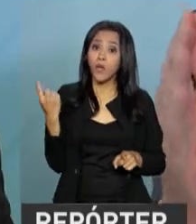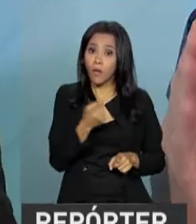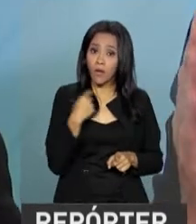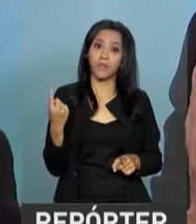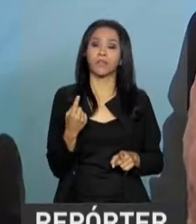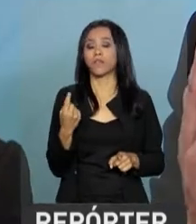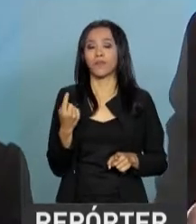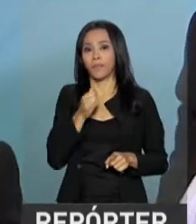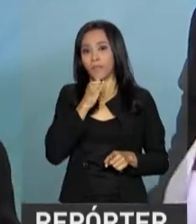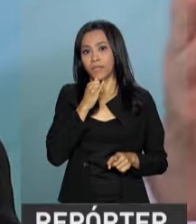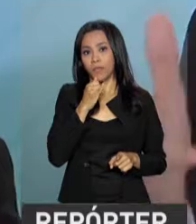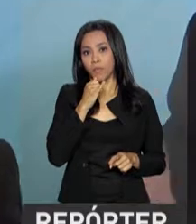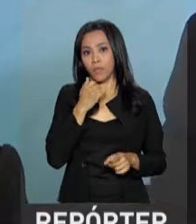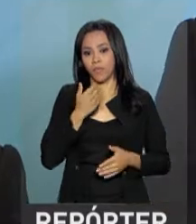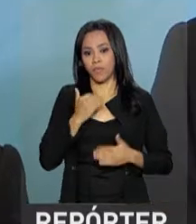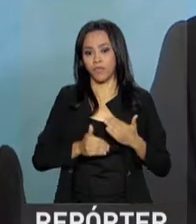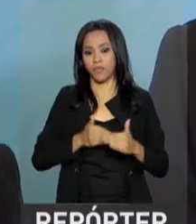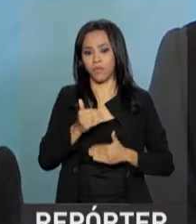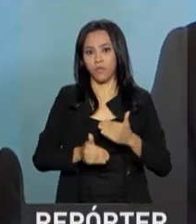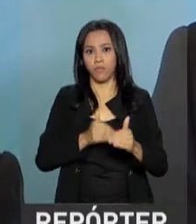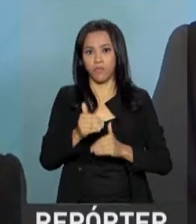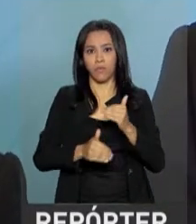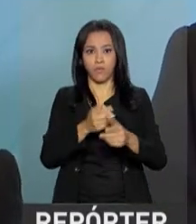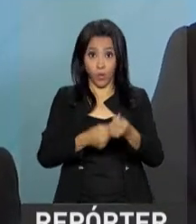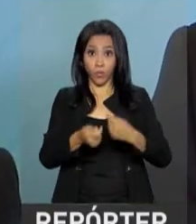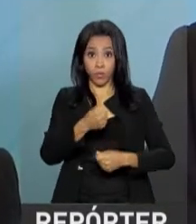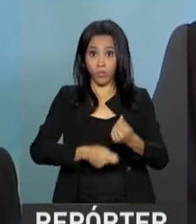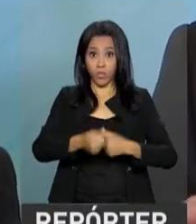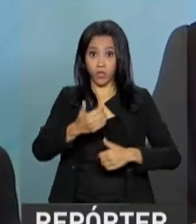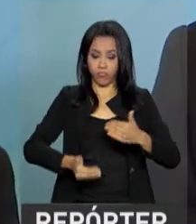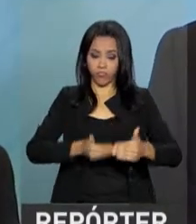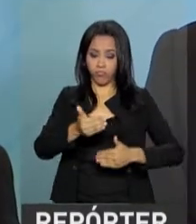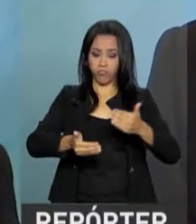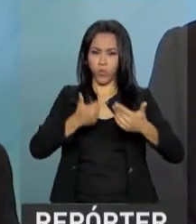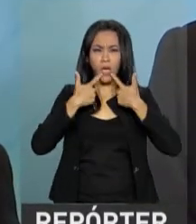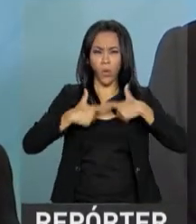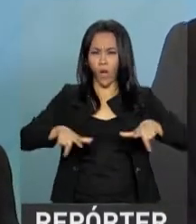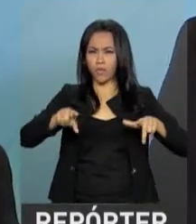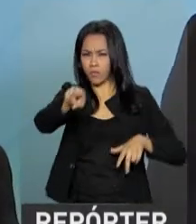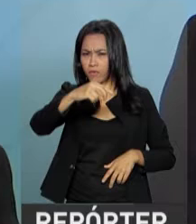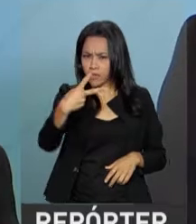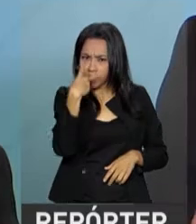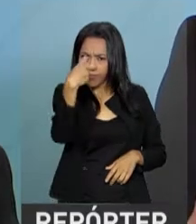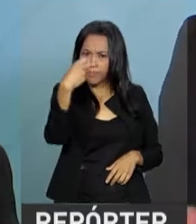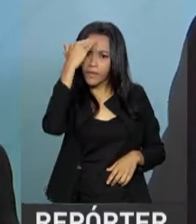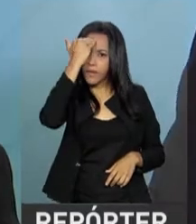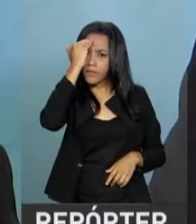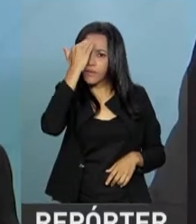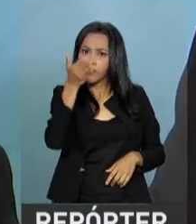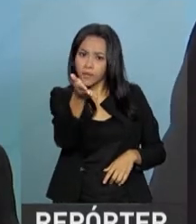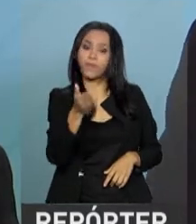ciclo curto aquilo falando aqui é uma linguagem um pouco mais digamos